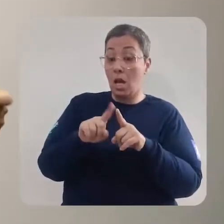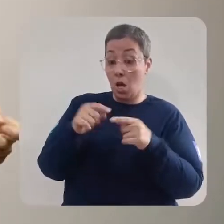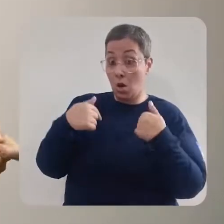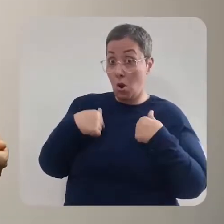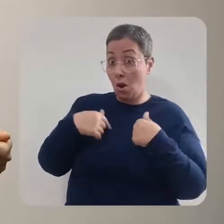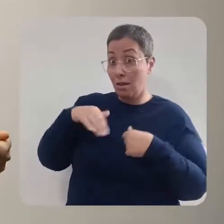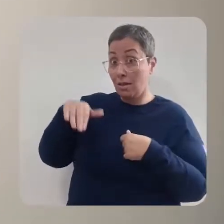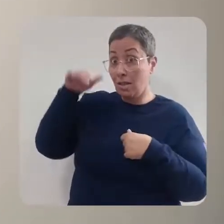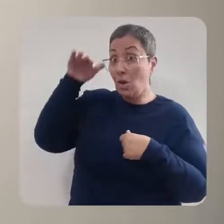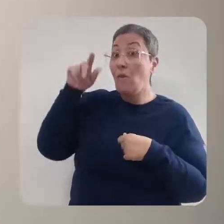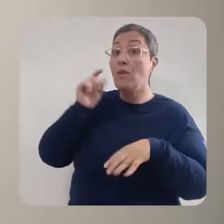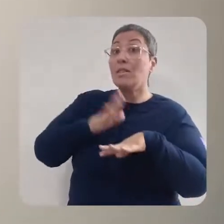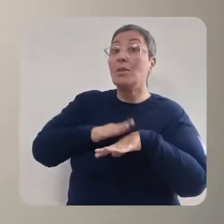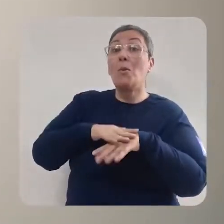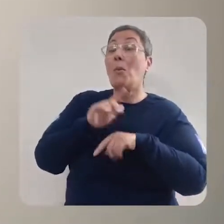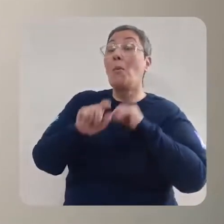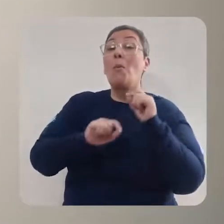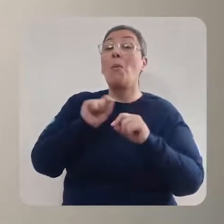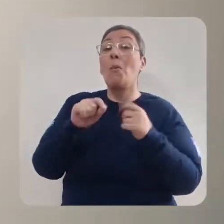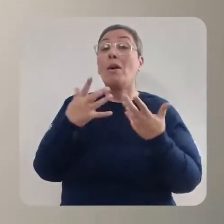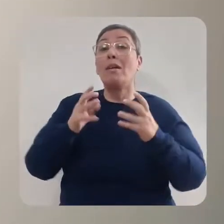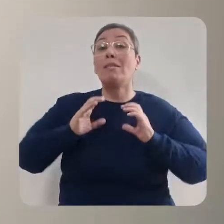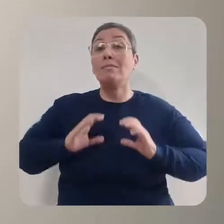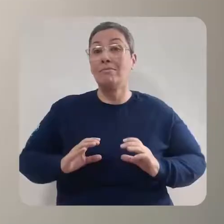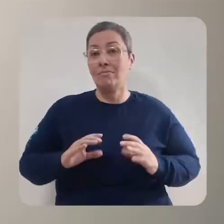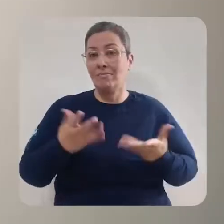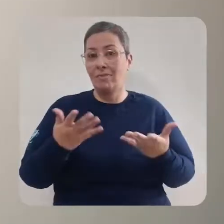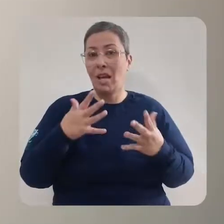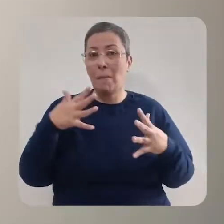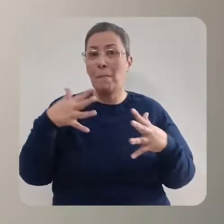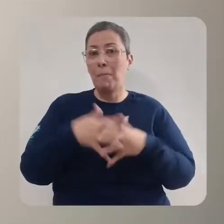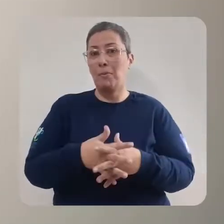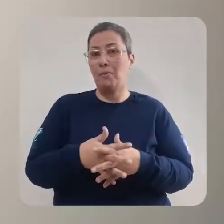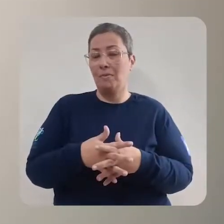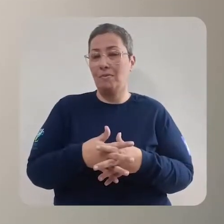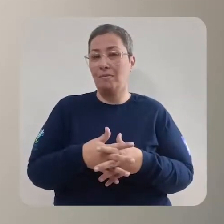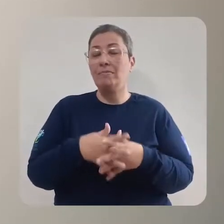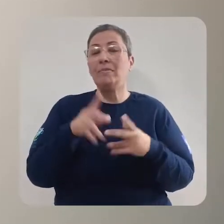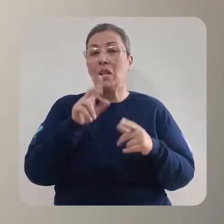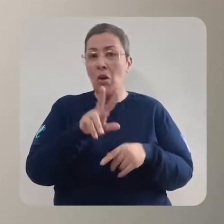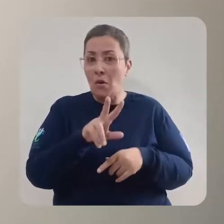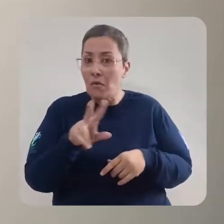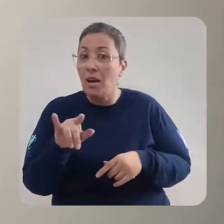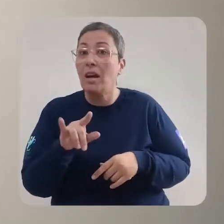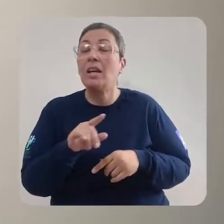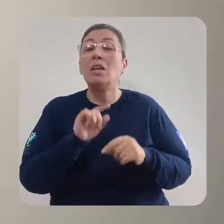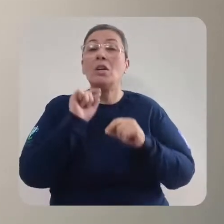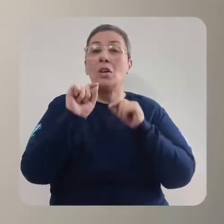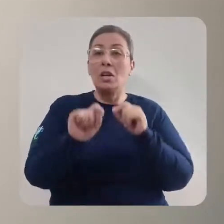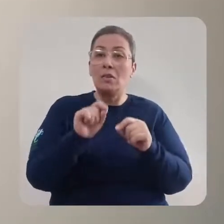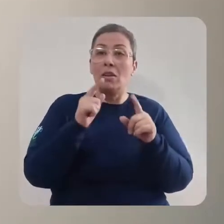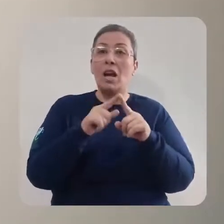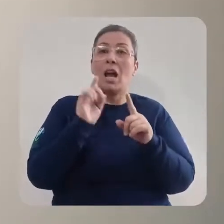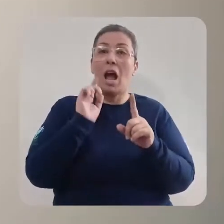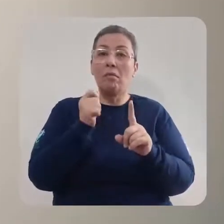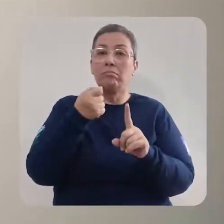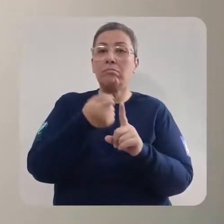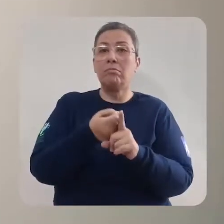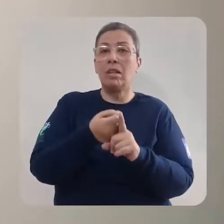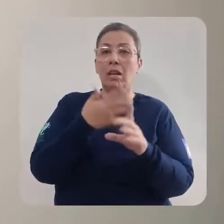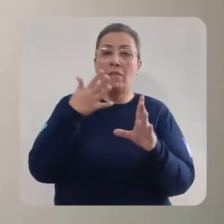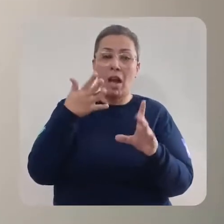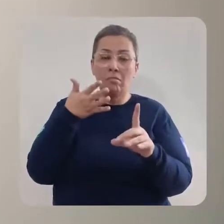nós adultos, o que faremos com este comportamento interferente? Nós vamos